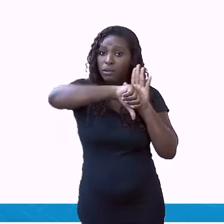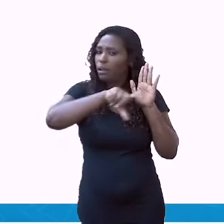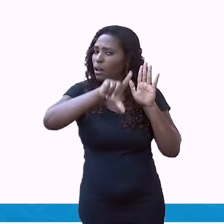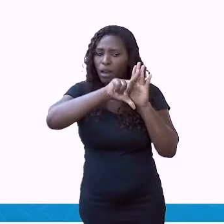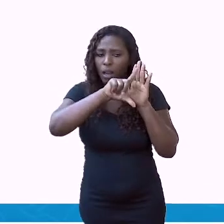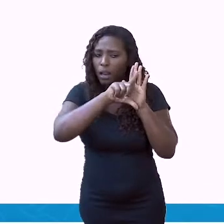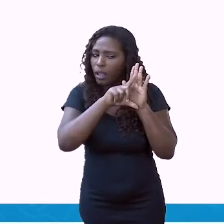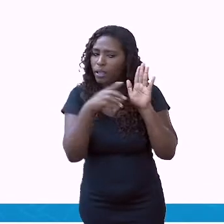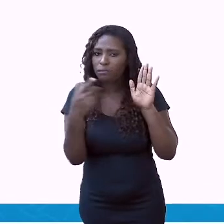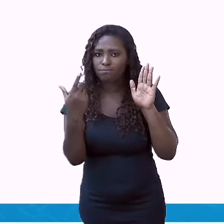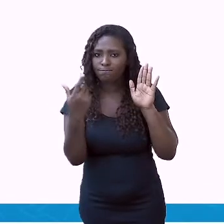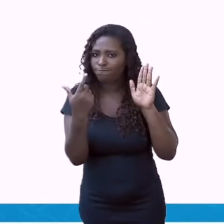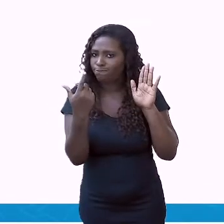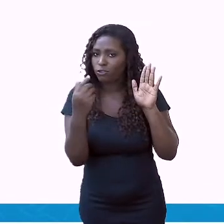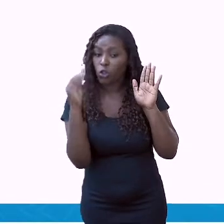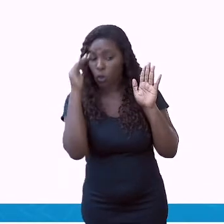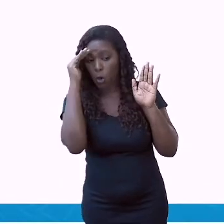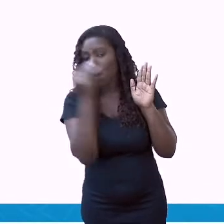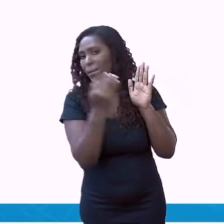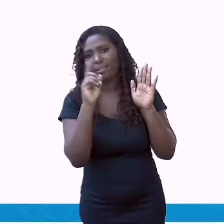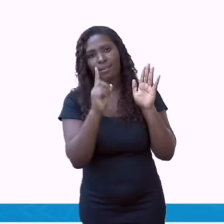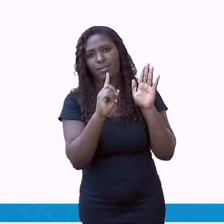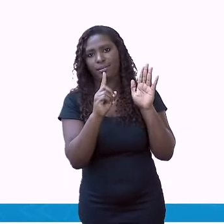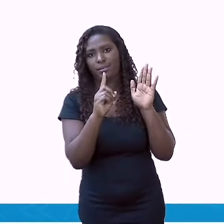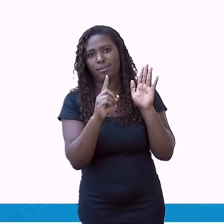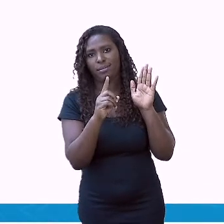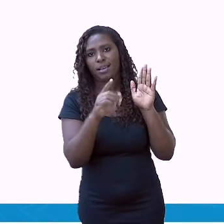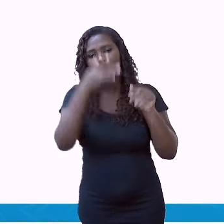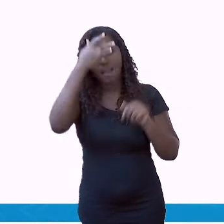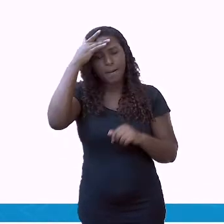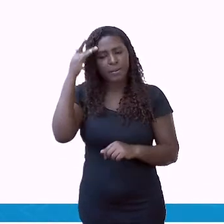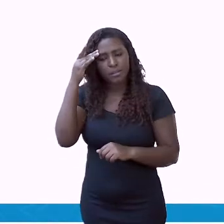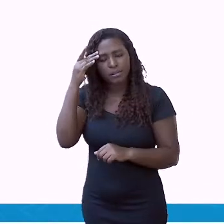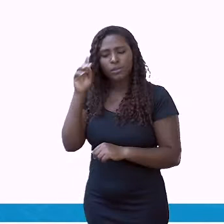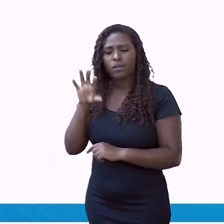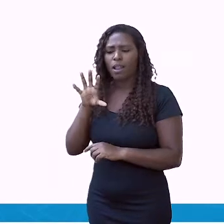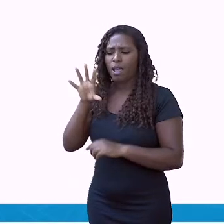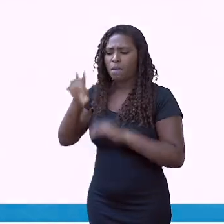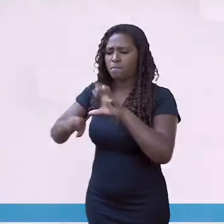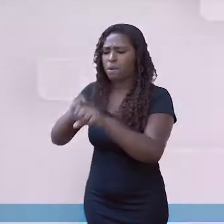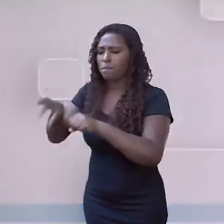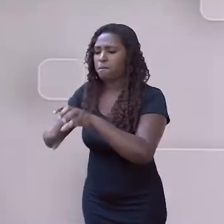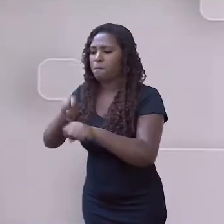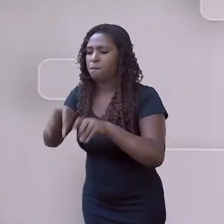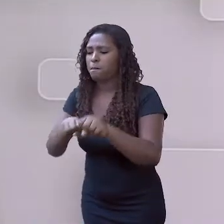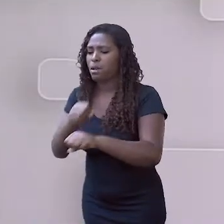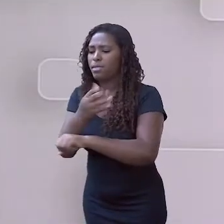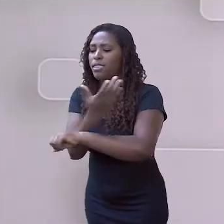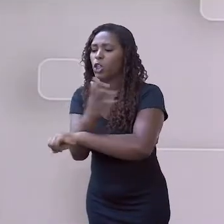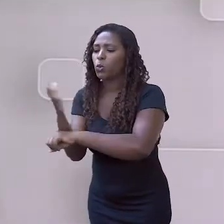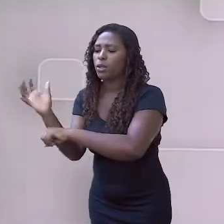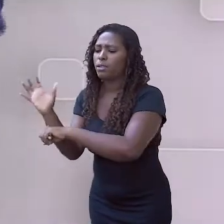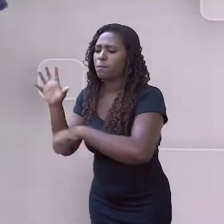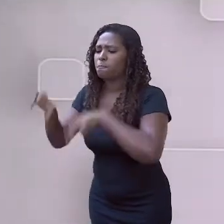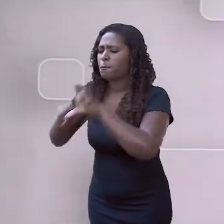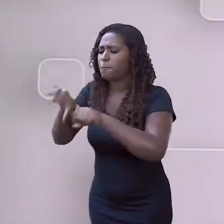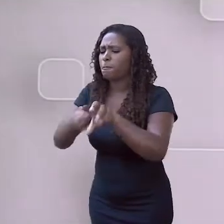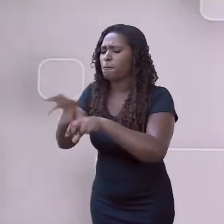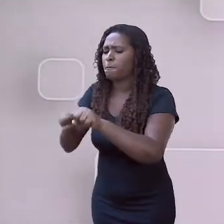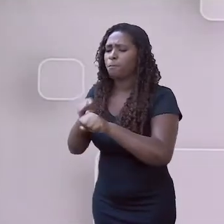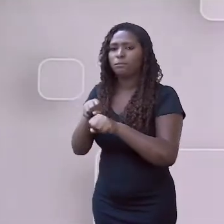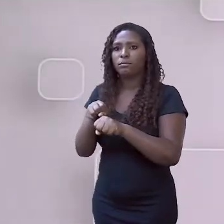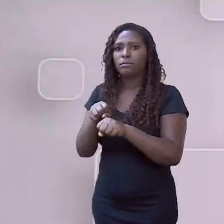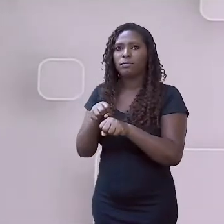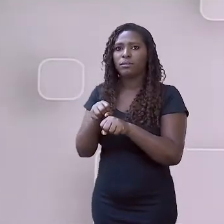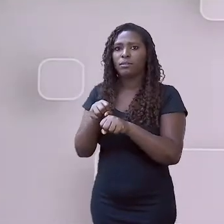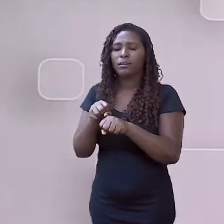permanentemente o nosso meio ambiente. É claro que a natureza tem uma capacidade de repor,